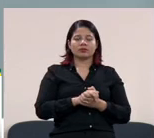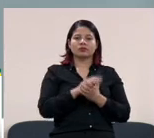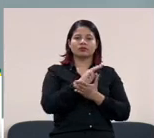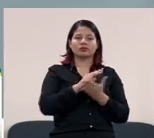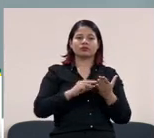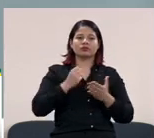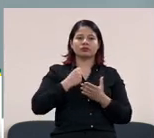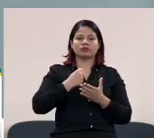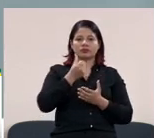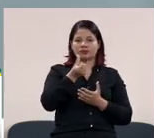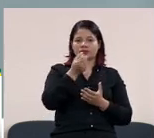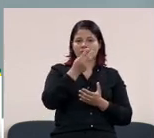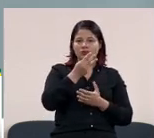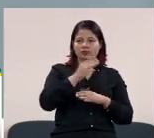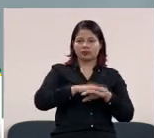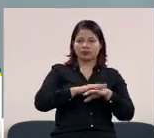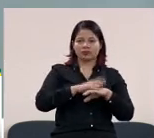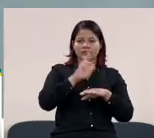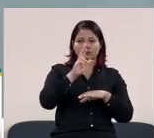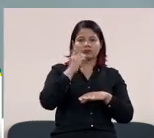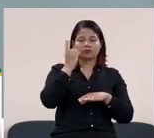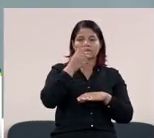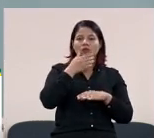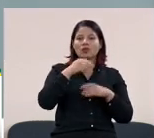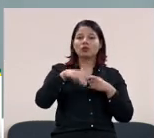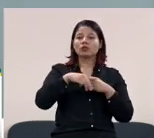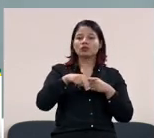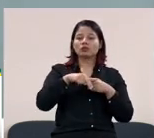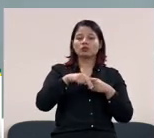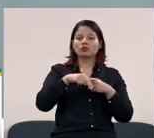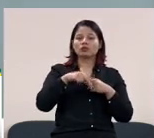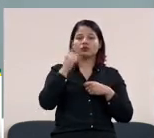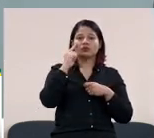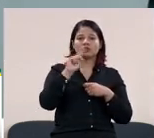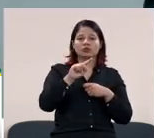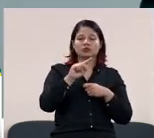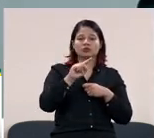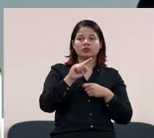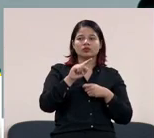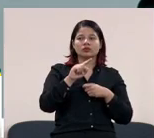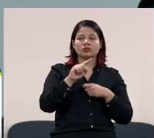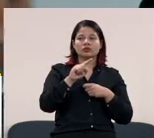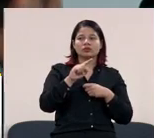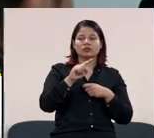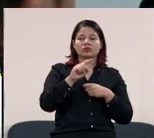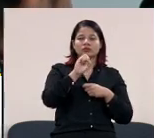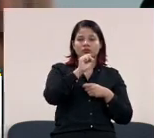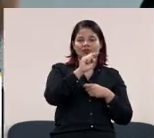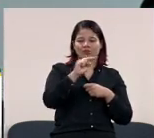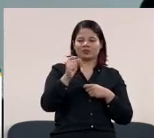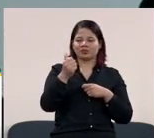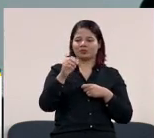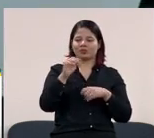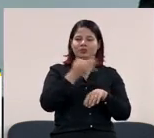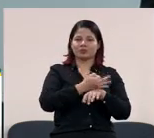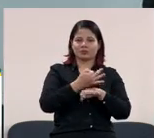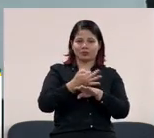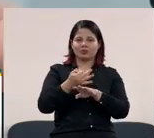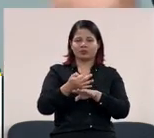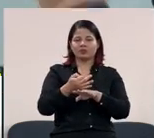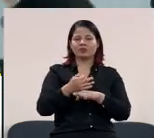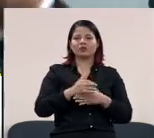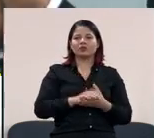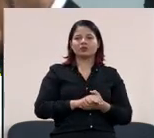Memorando 063/2019, gabinete do Dr. Negrão, justificando a ausência nas sessões ordinárias no período de 8 a 10 de outubro